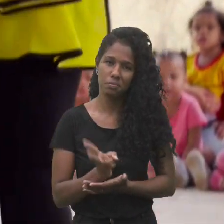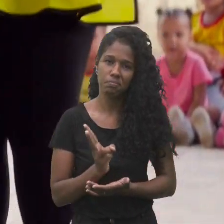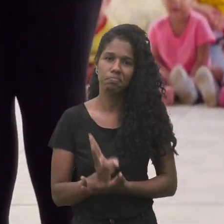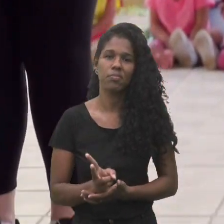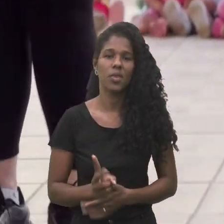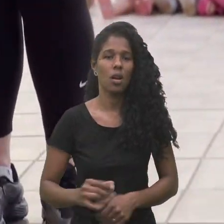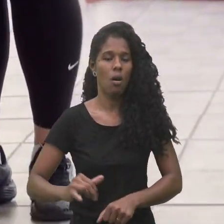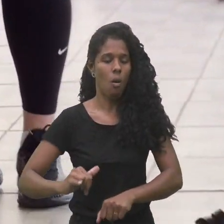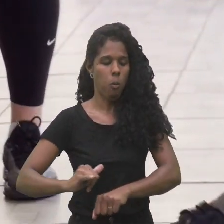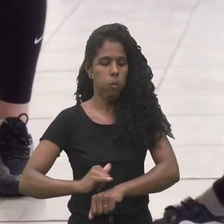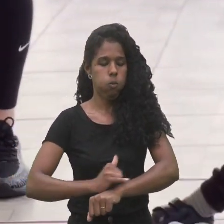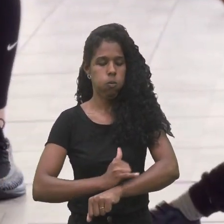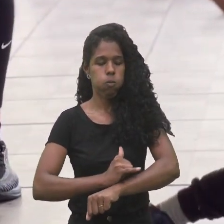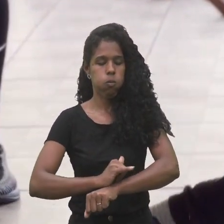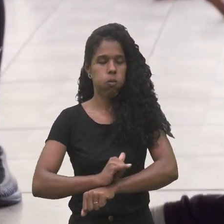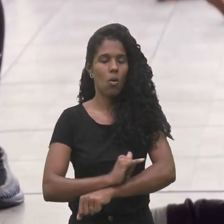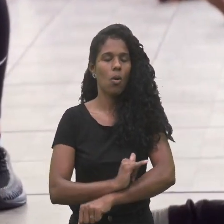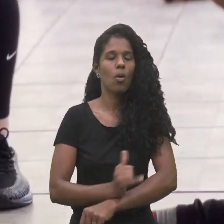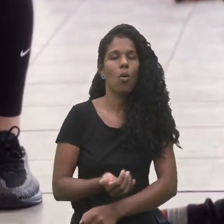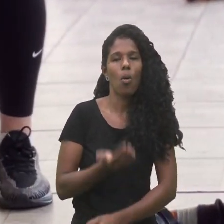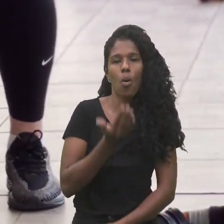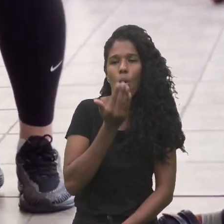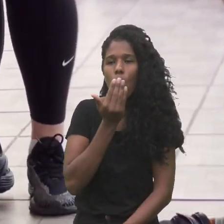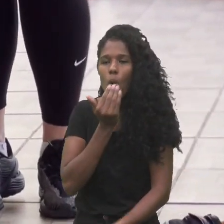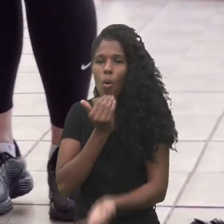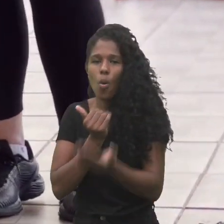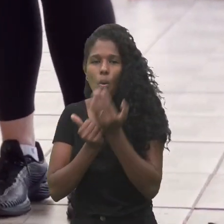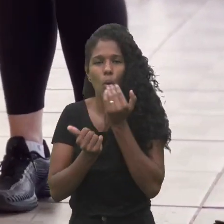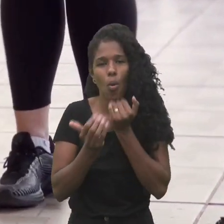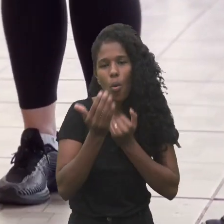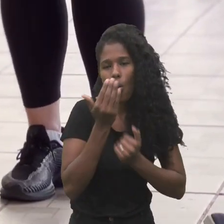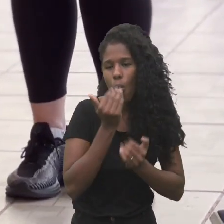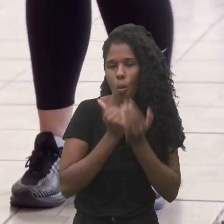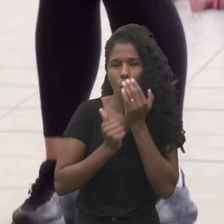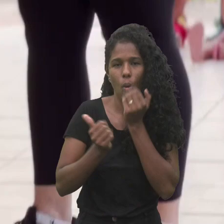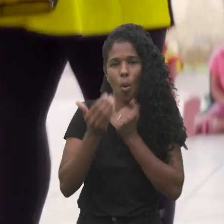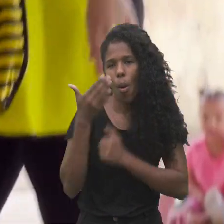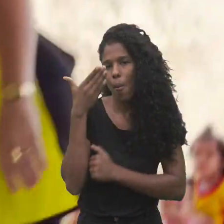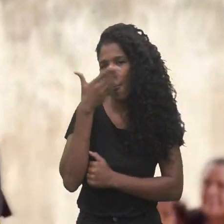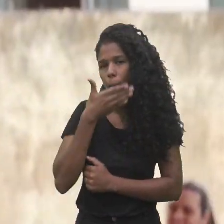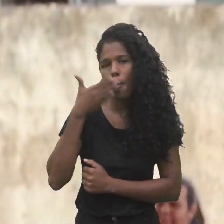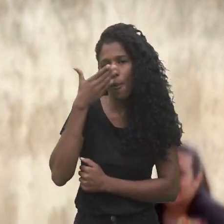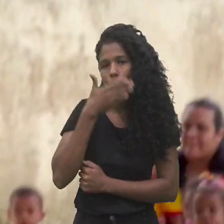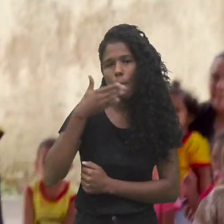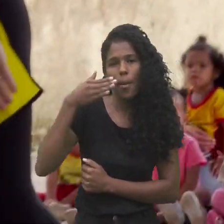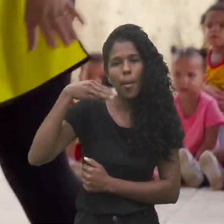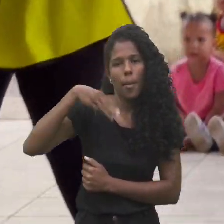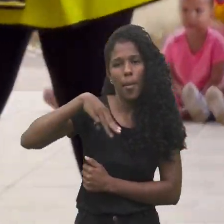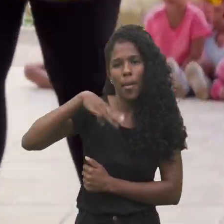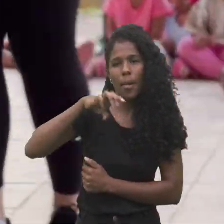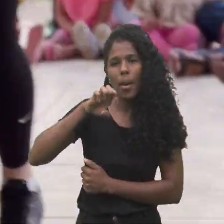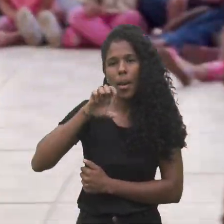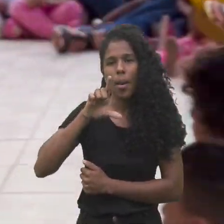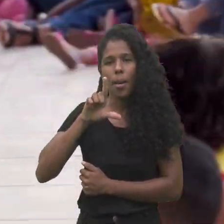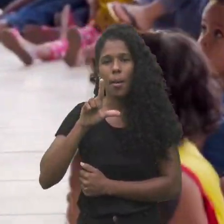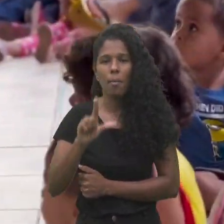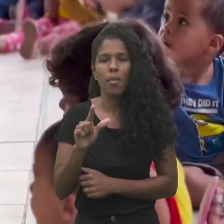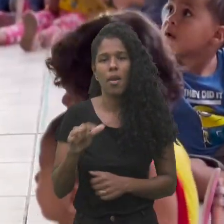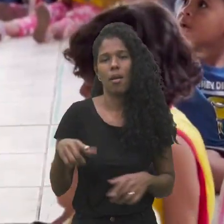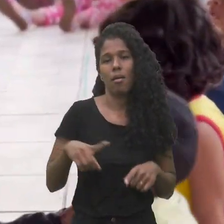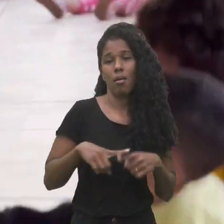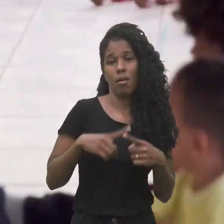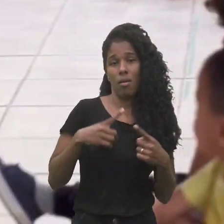engorda a pancinha e não faz mais nada. Zuni, kizuni, lá vão